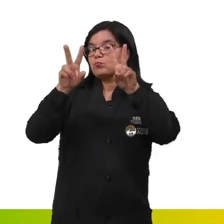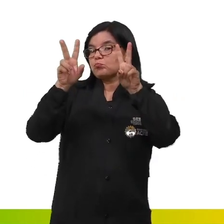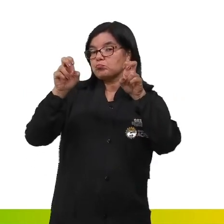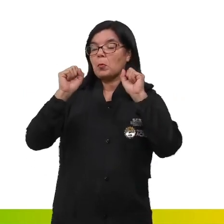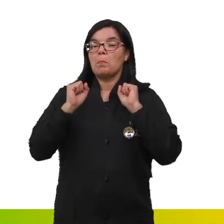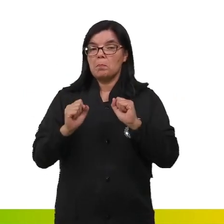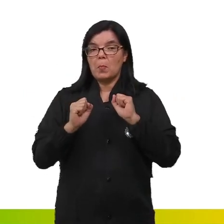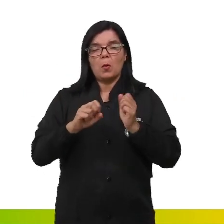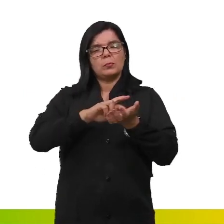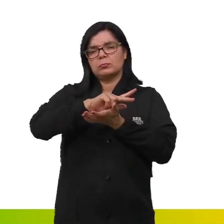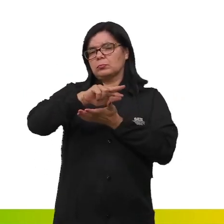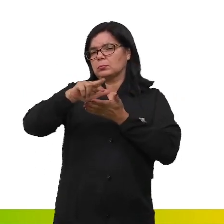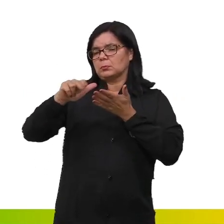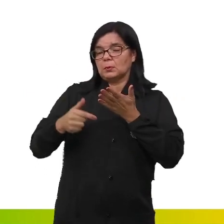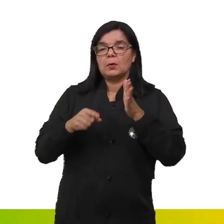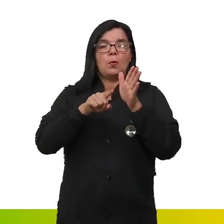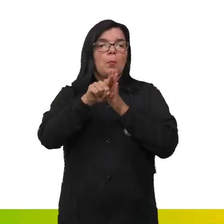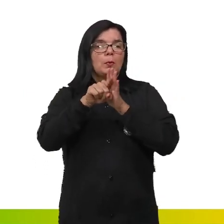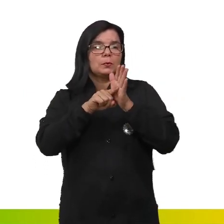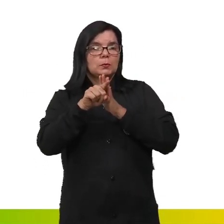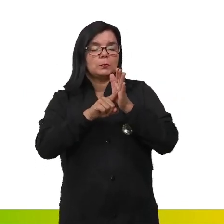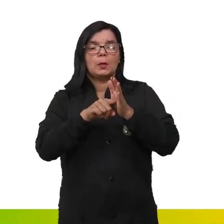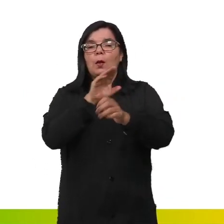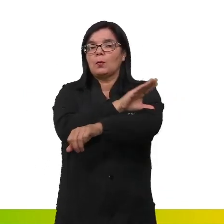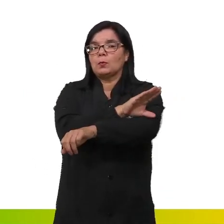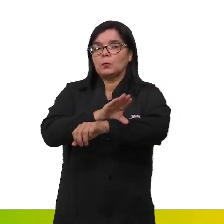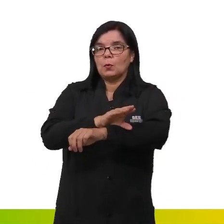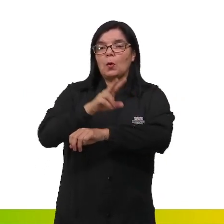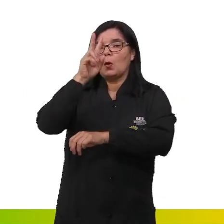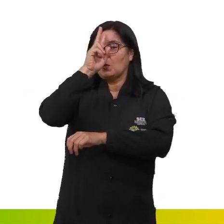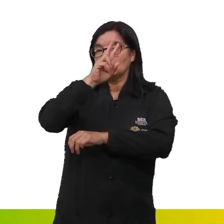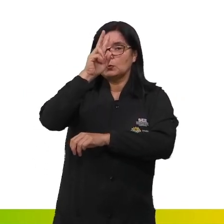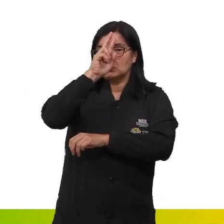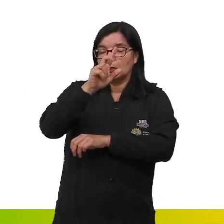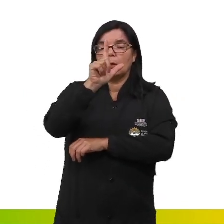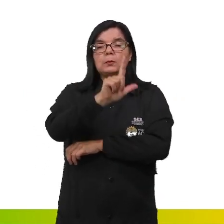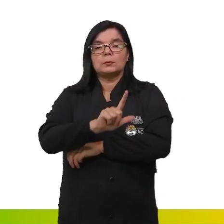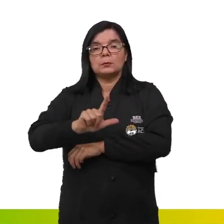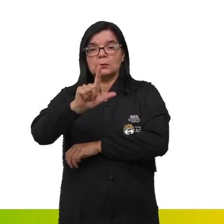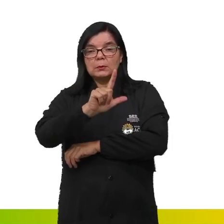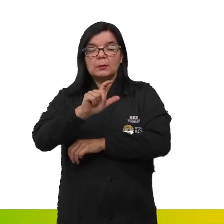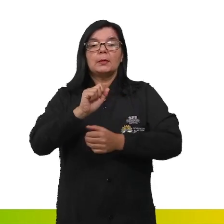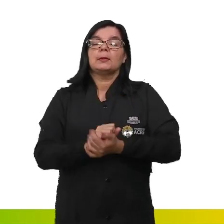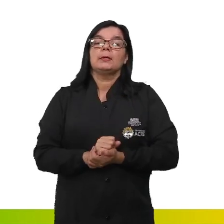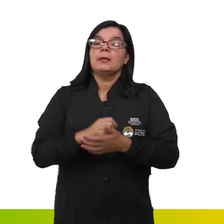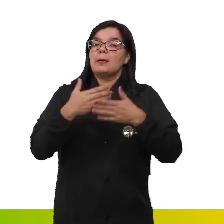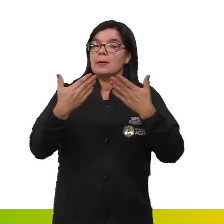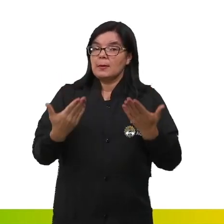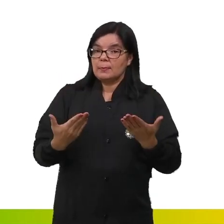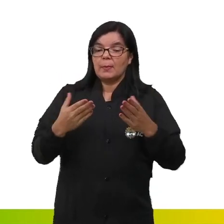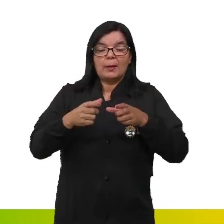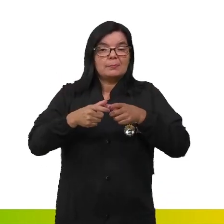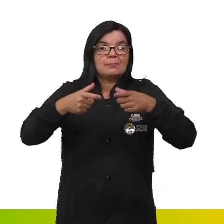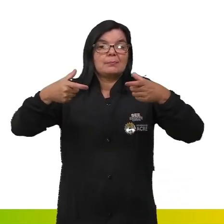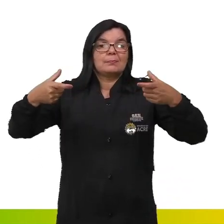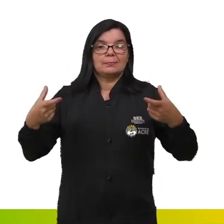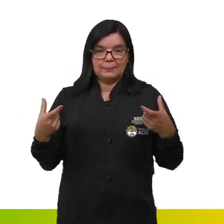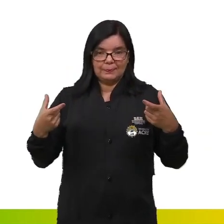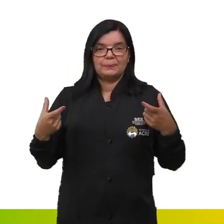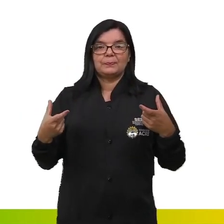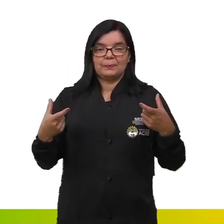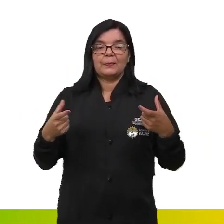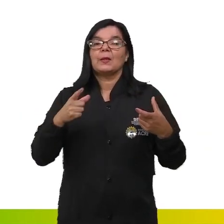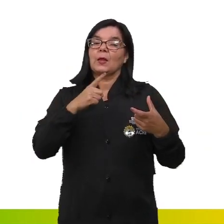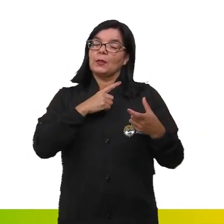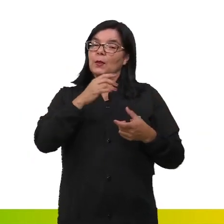ele pode ser diverso, pode ser científico, cultural, histórico, literário, então, ele é mais amplo. Aí eu